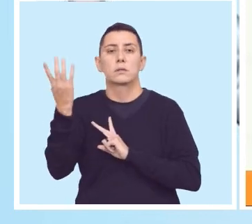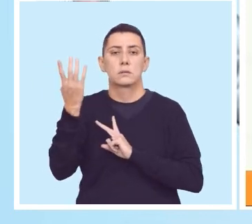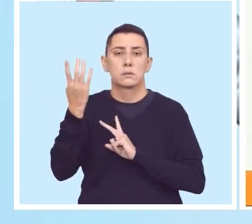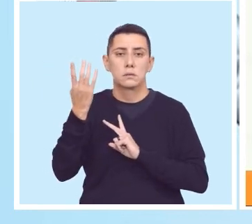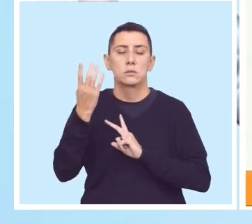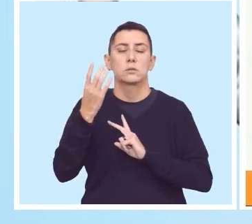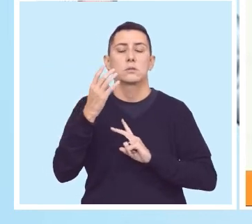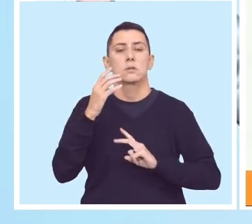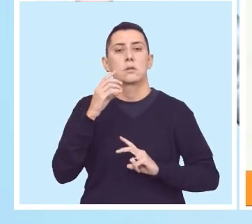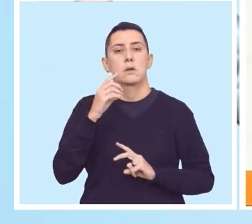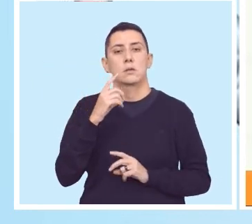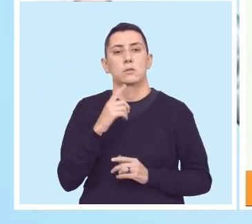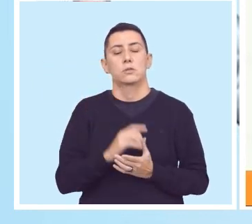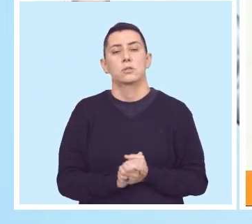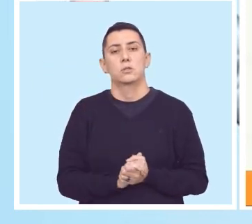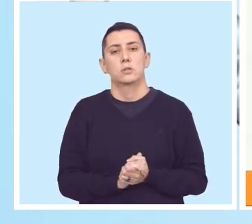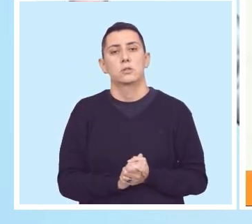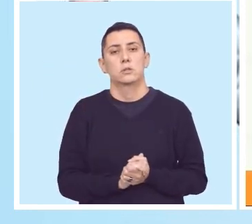de outros